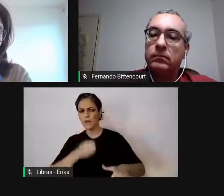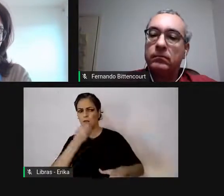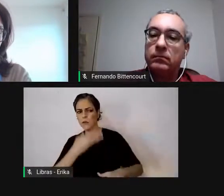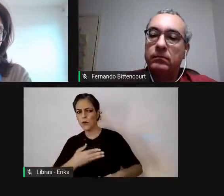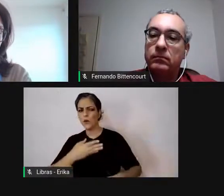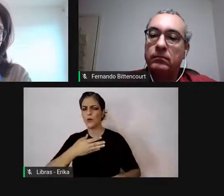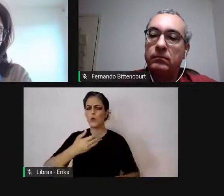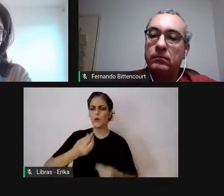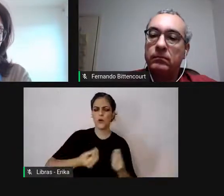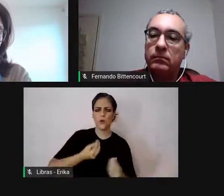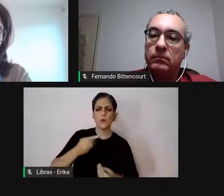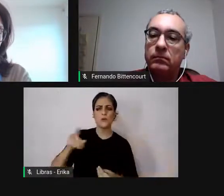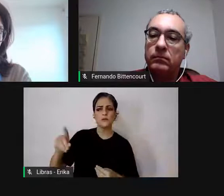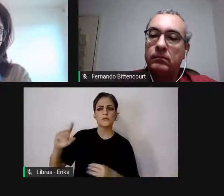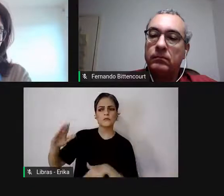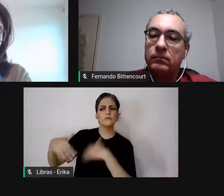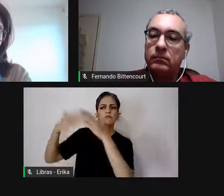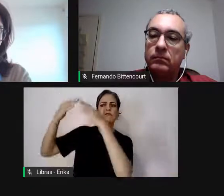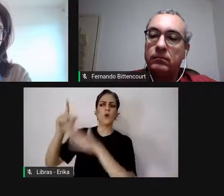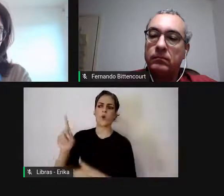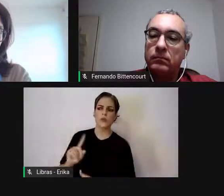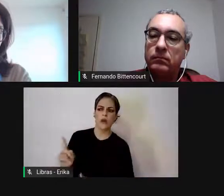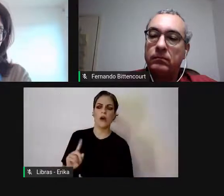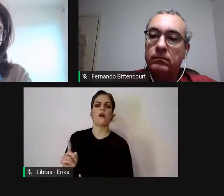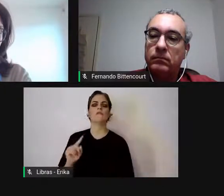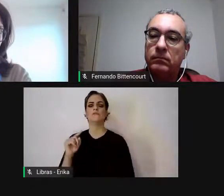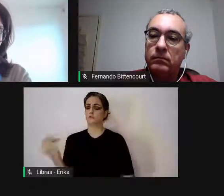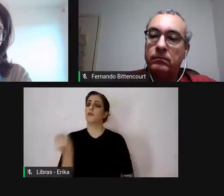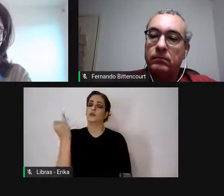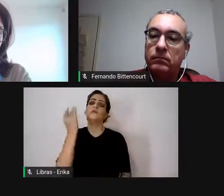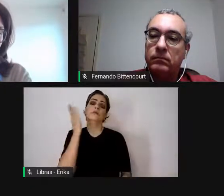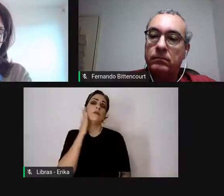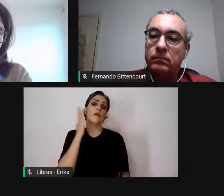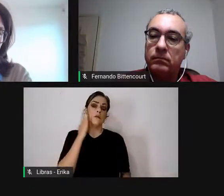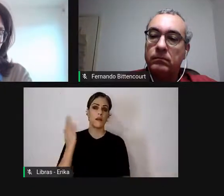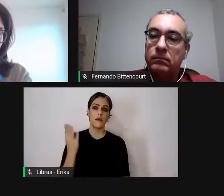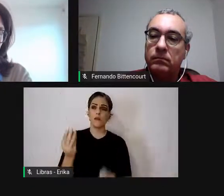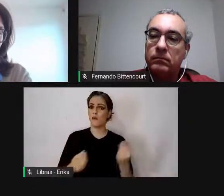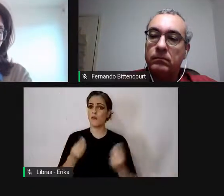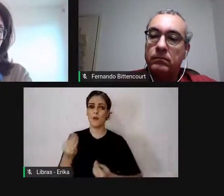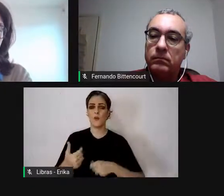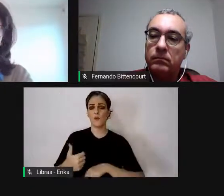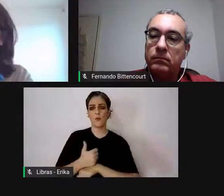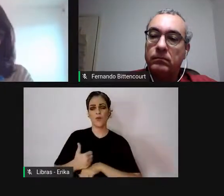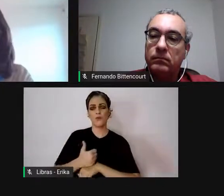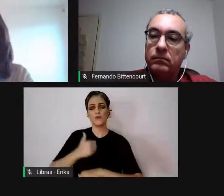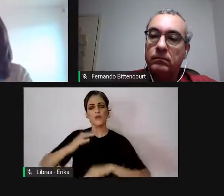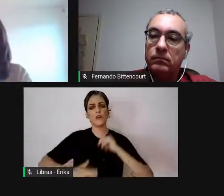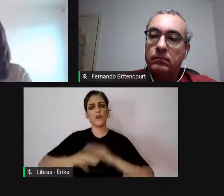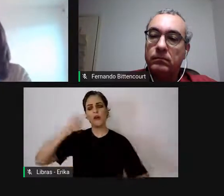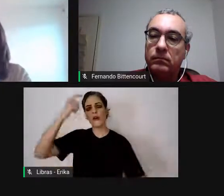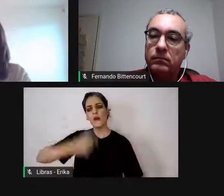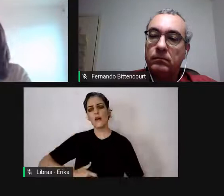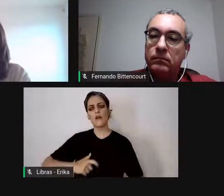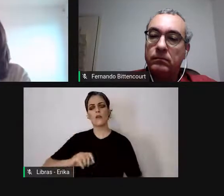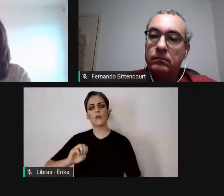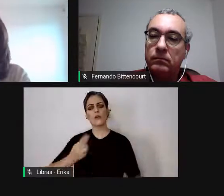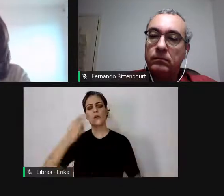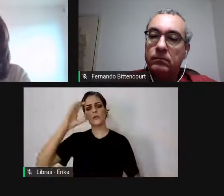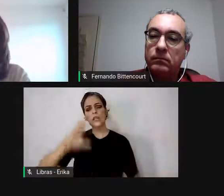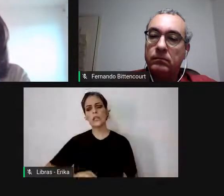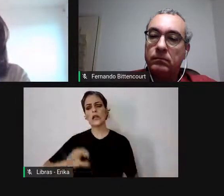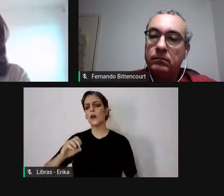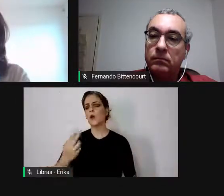saber que tipo de profissional, que tipo de cidadão, que tipo de pessoa o egresso